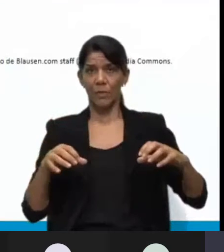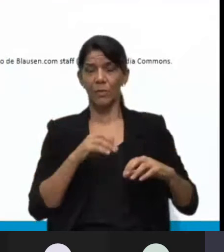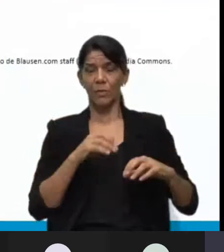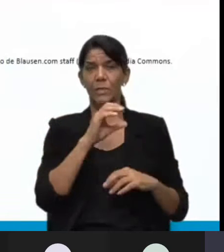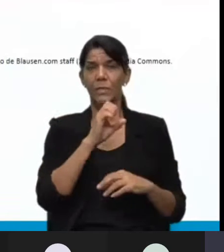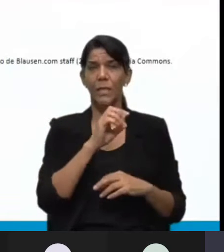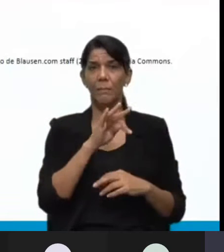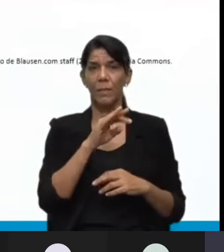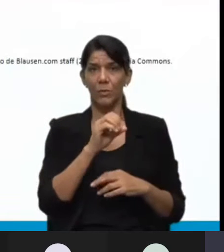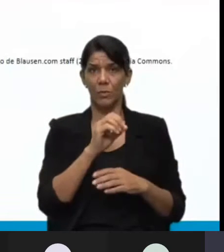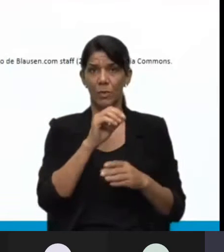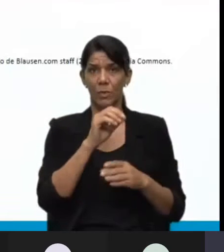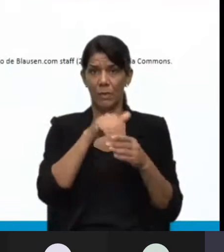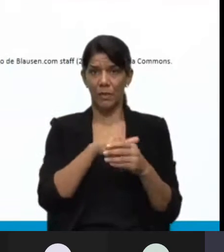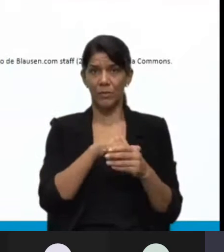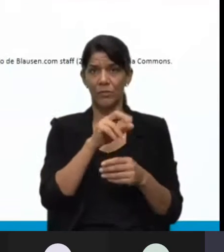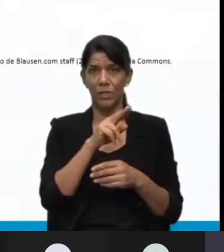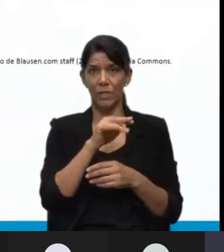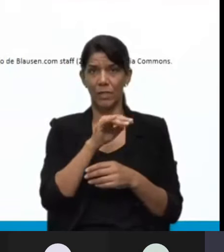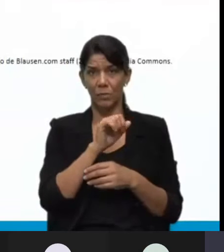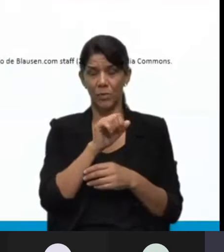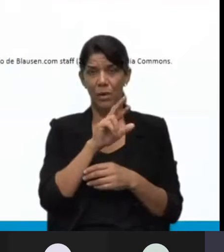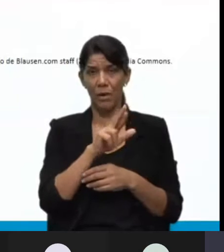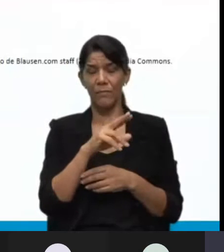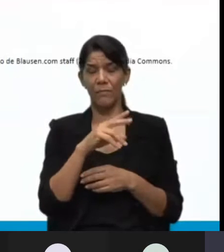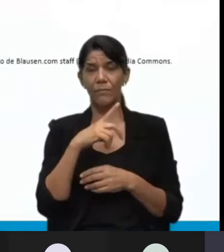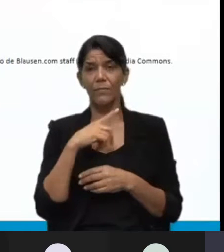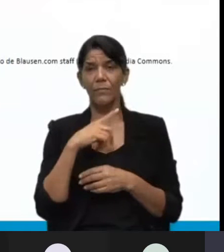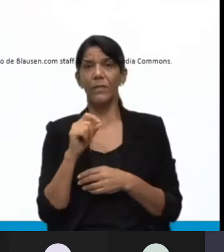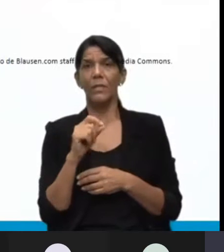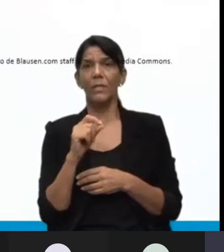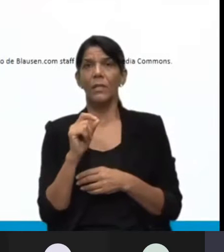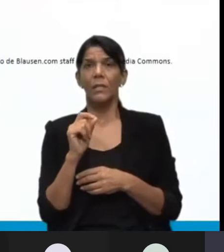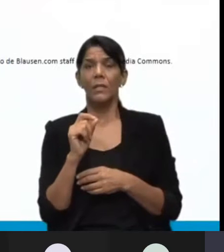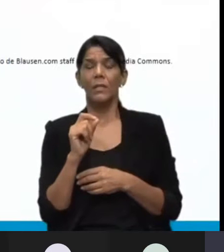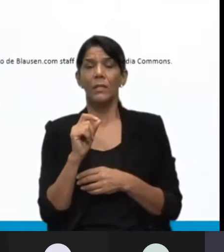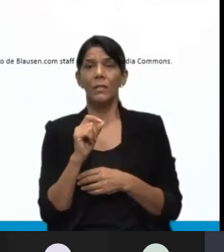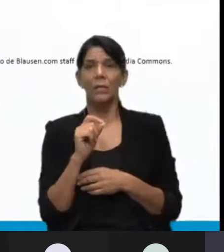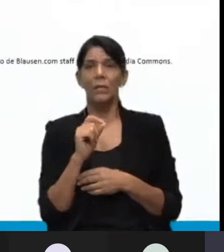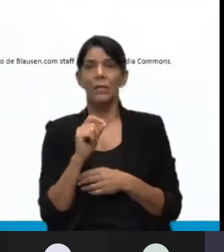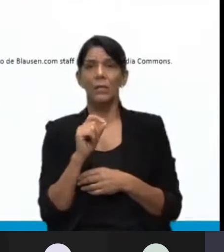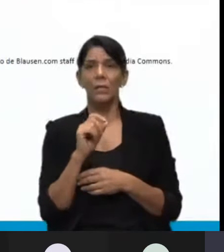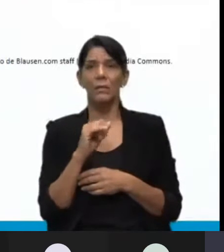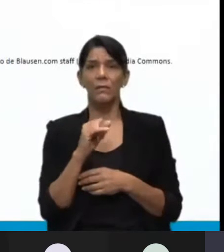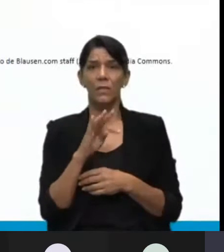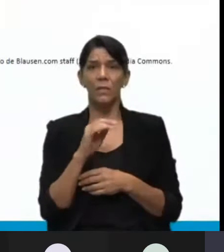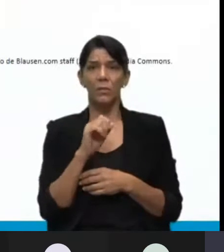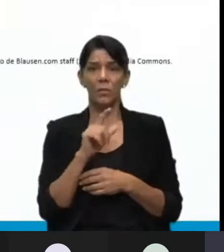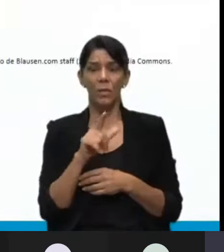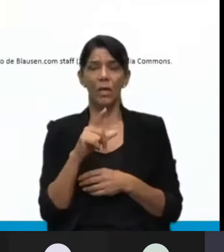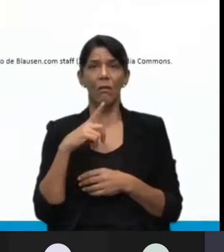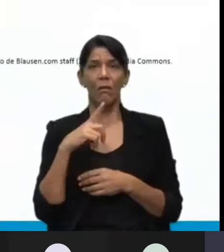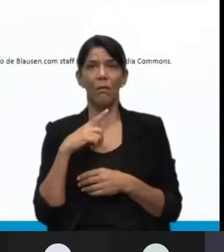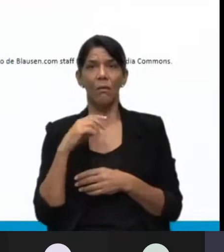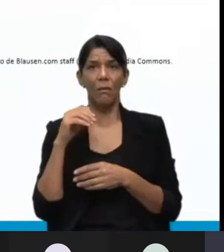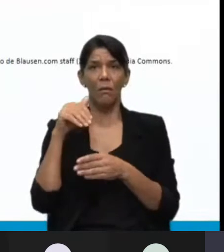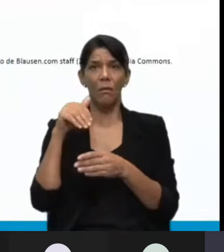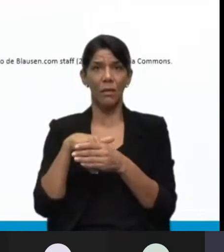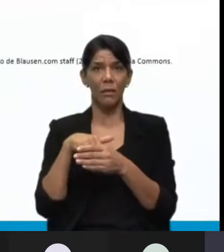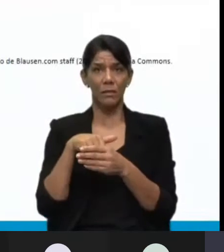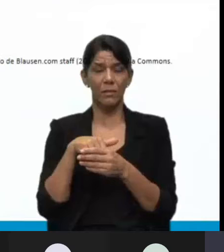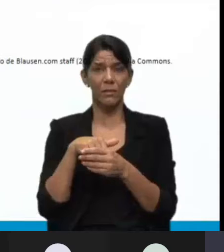o septo interventricular, tá? Então, aqui tá errado, aqui é septo interventricular. E